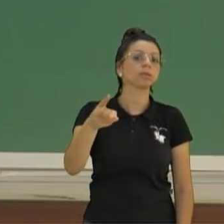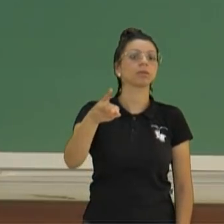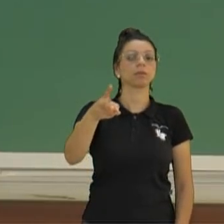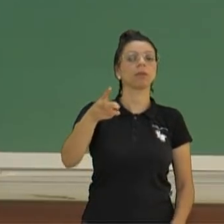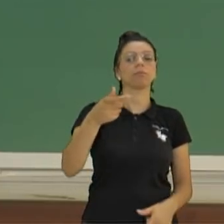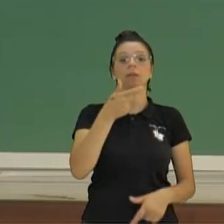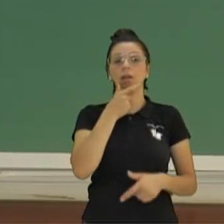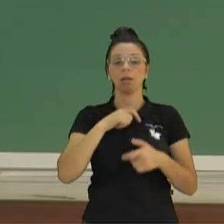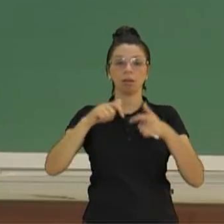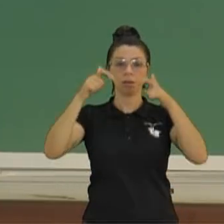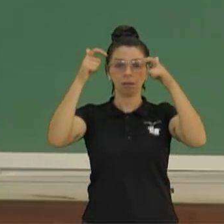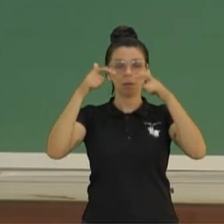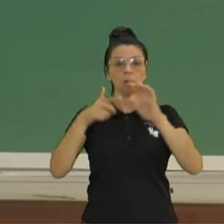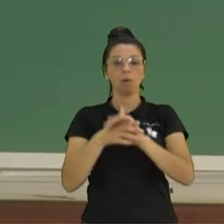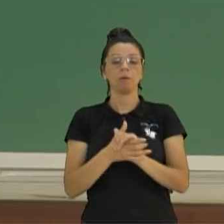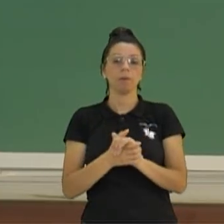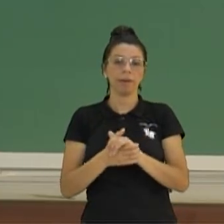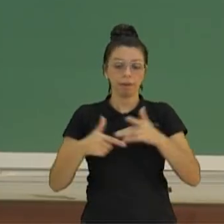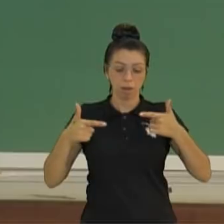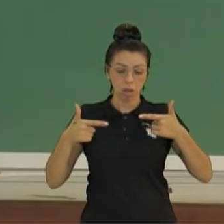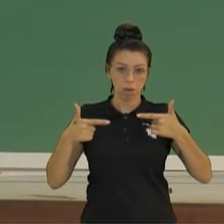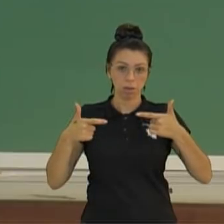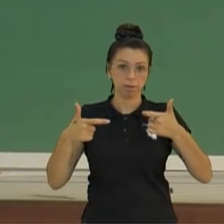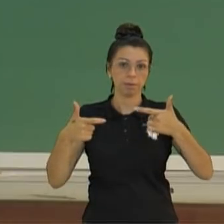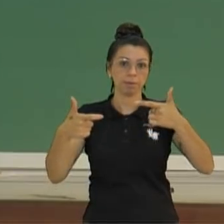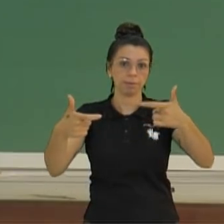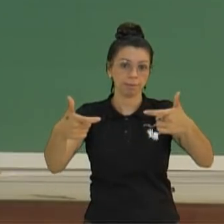nós temos a primeira oração